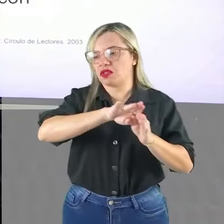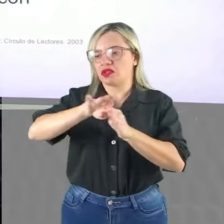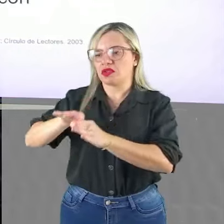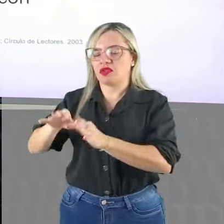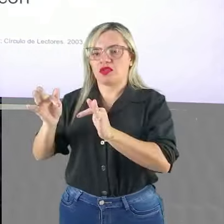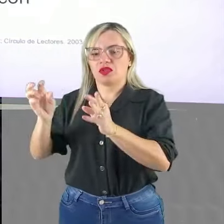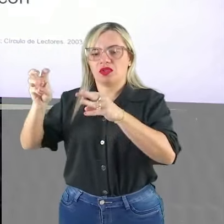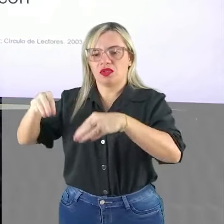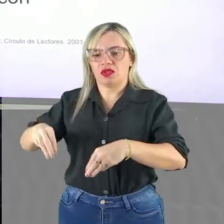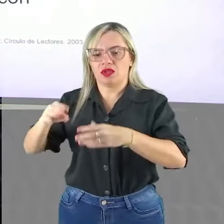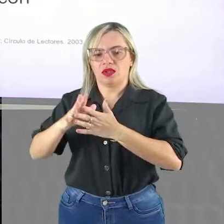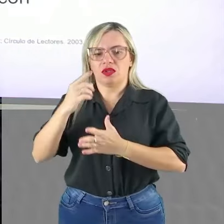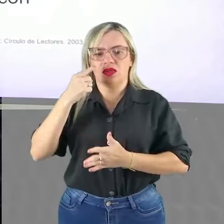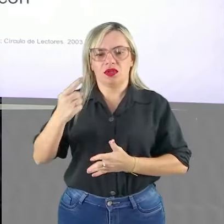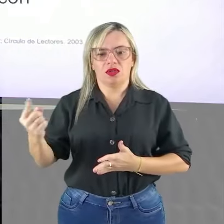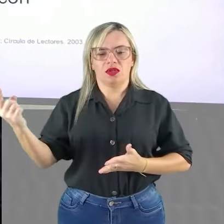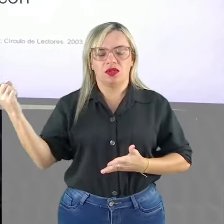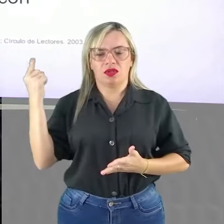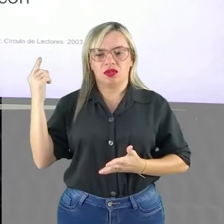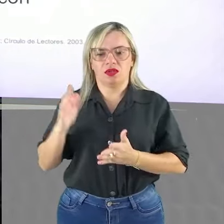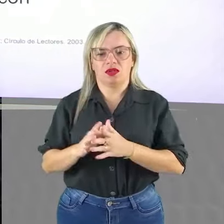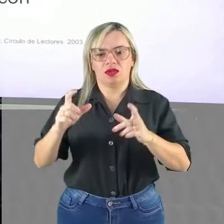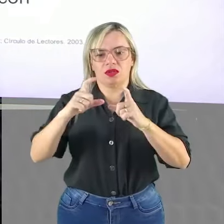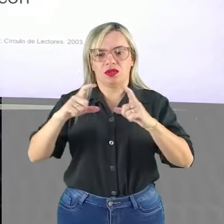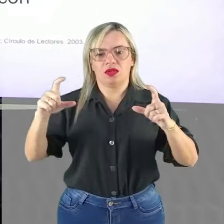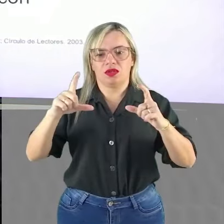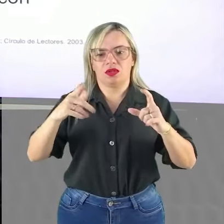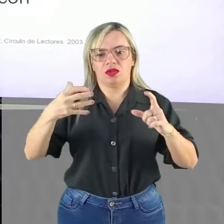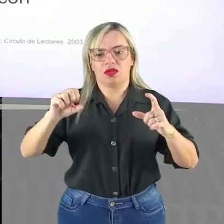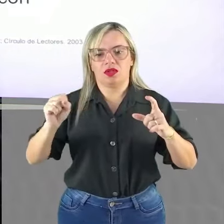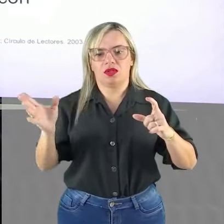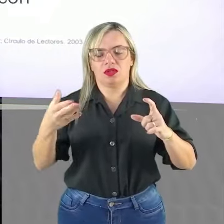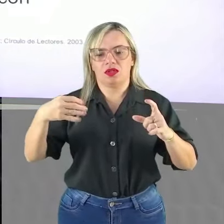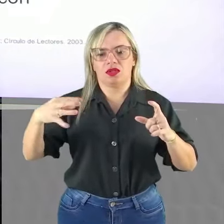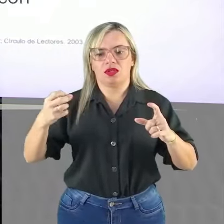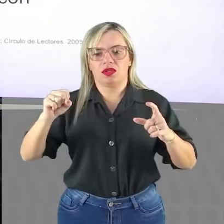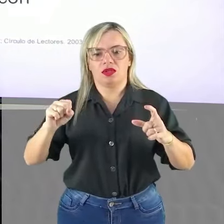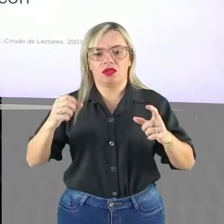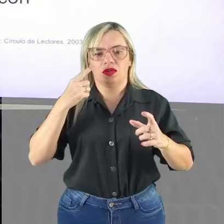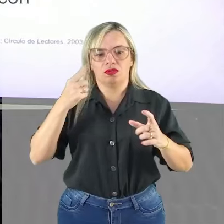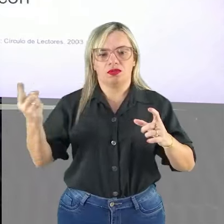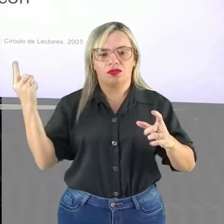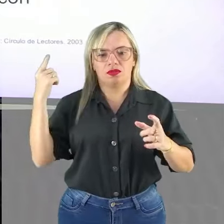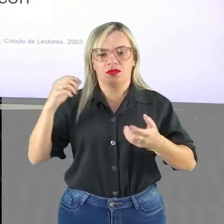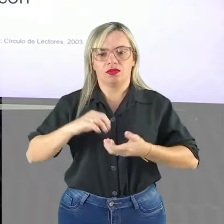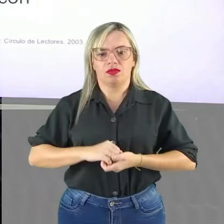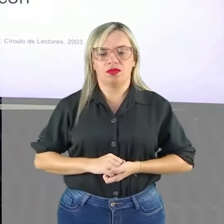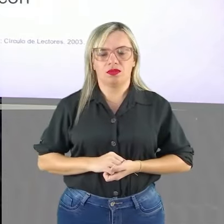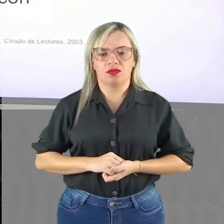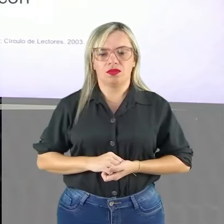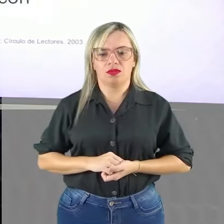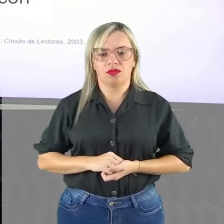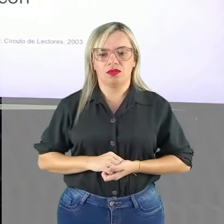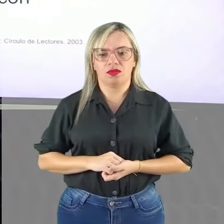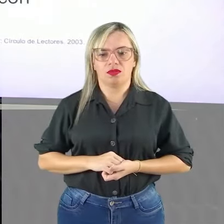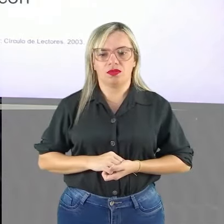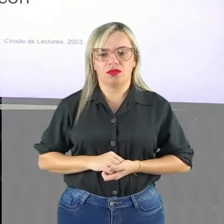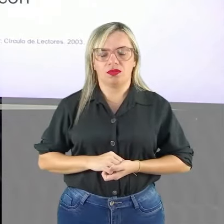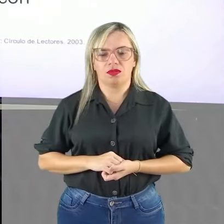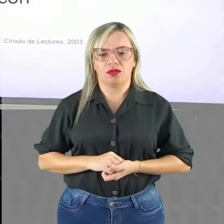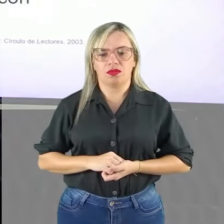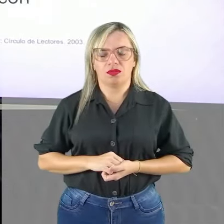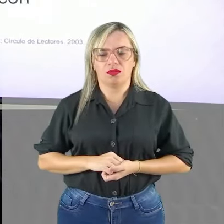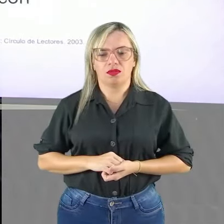daí está a expressão eh laes mér fanas tá E e libidinosas que nunca